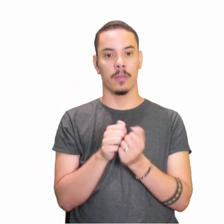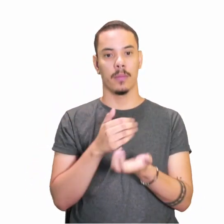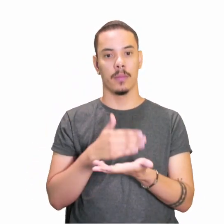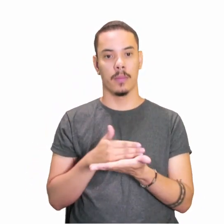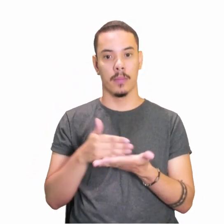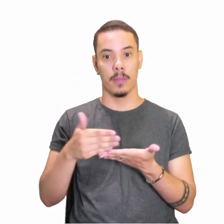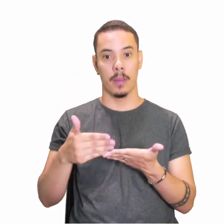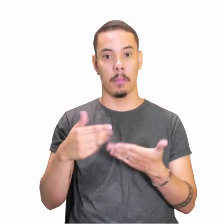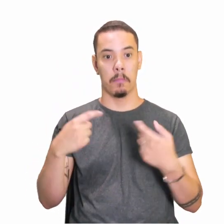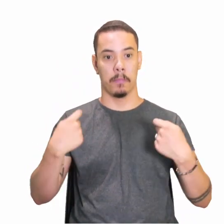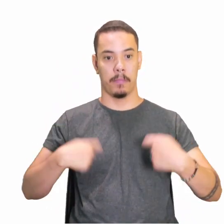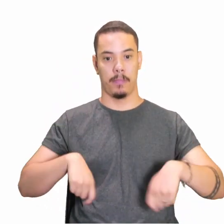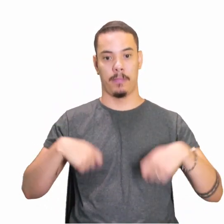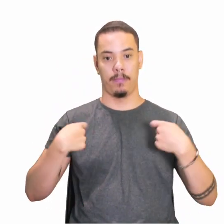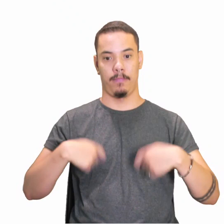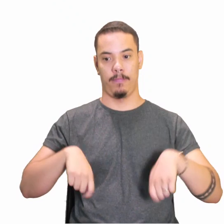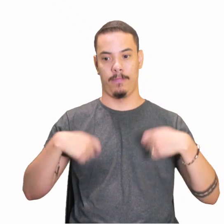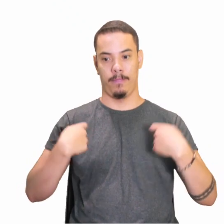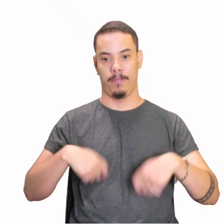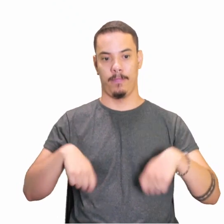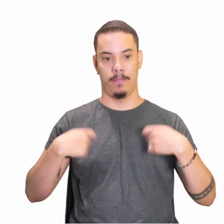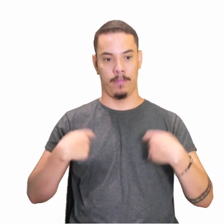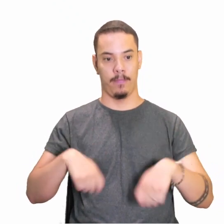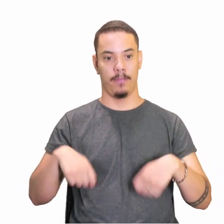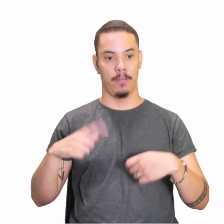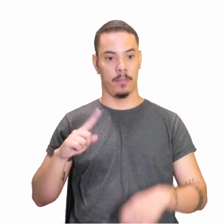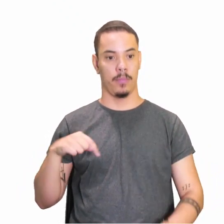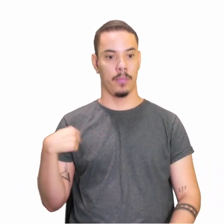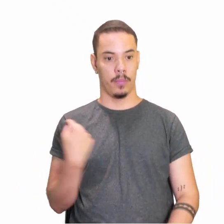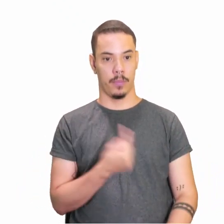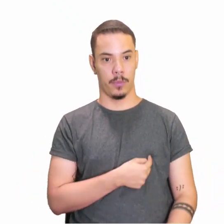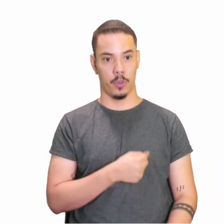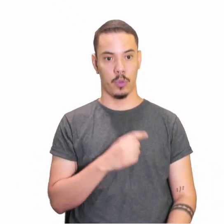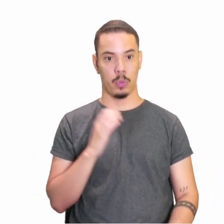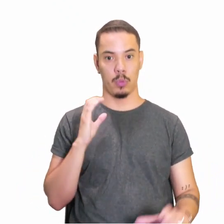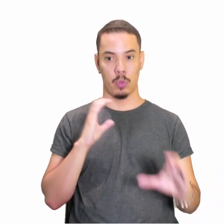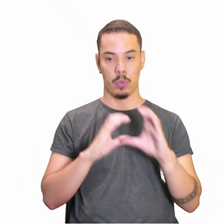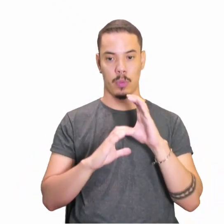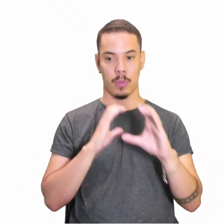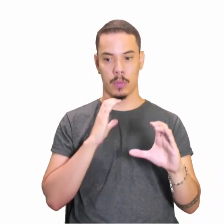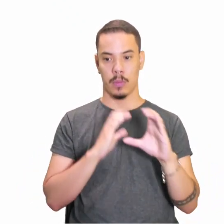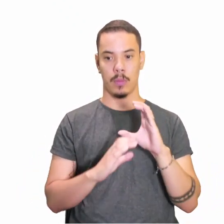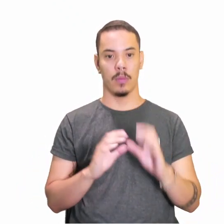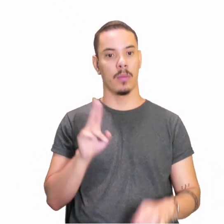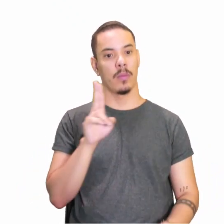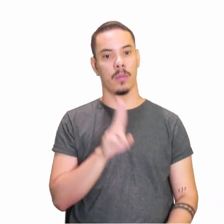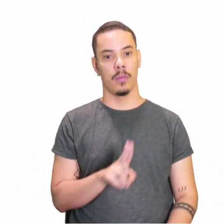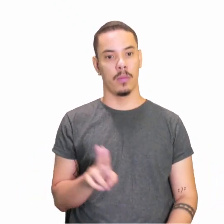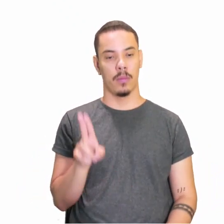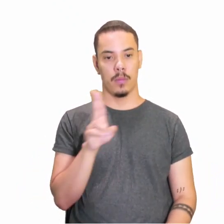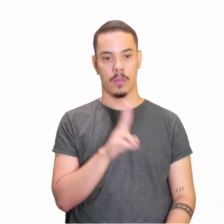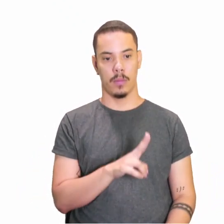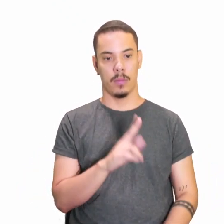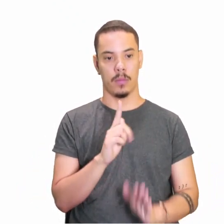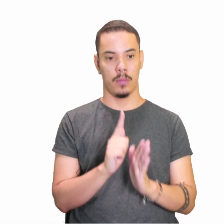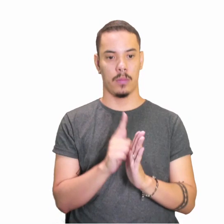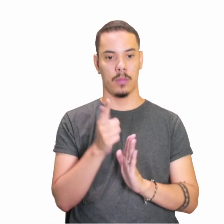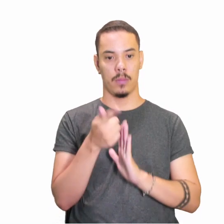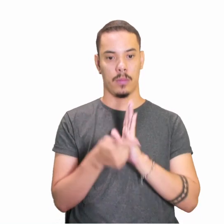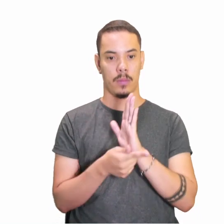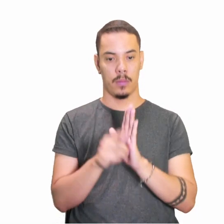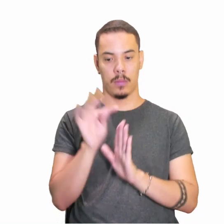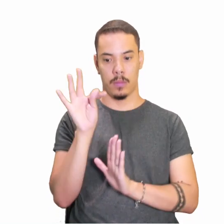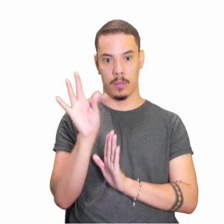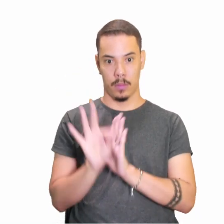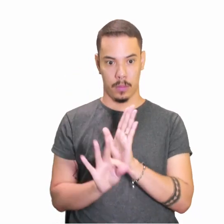da necessidade, tá? De nos comunicar a partir desses gêneros